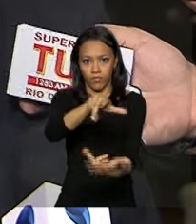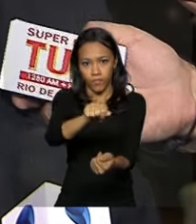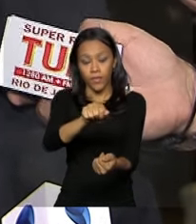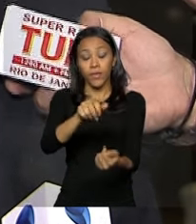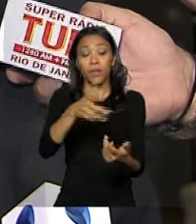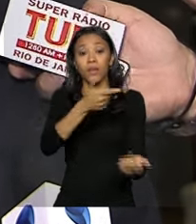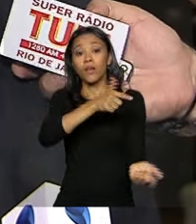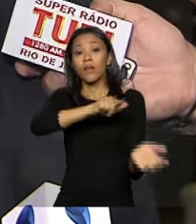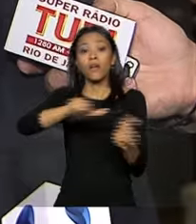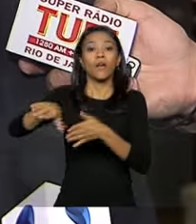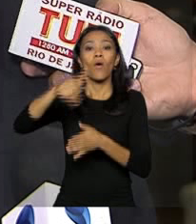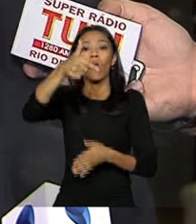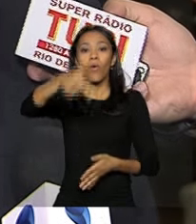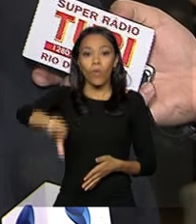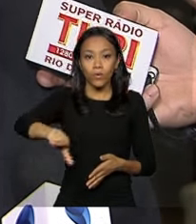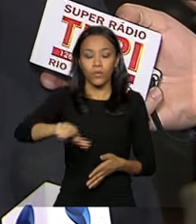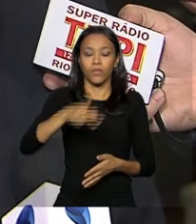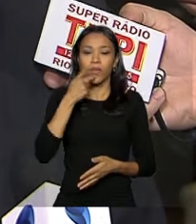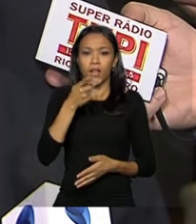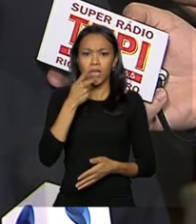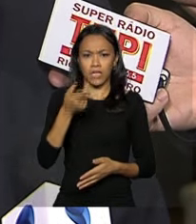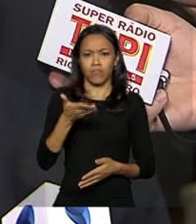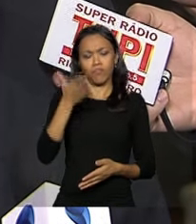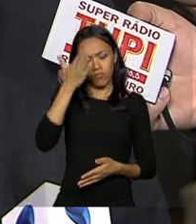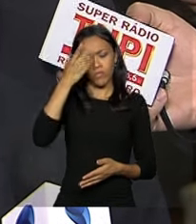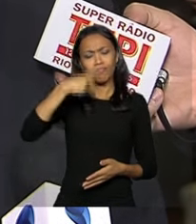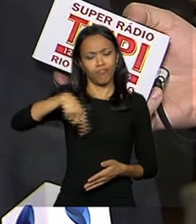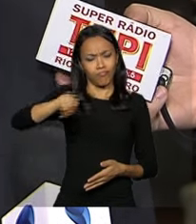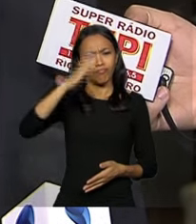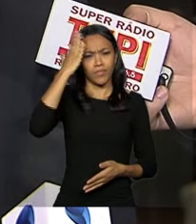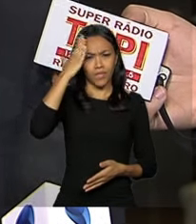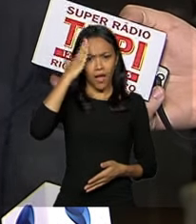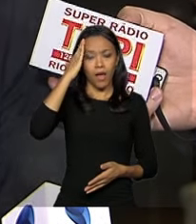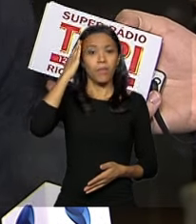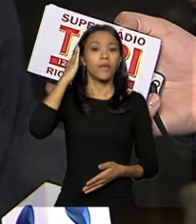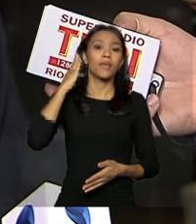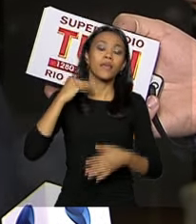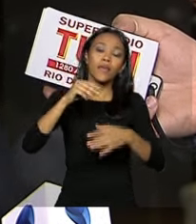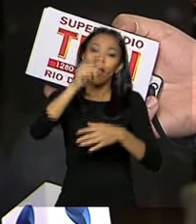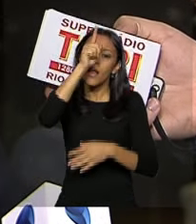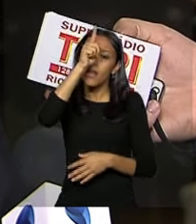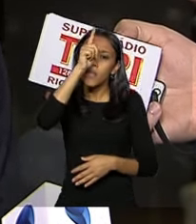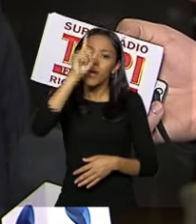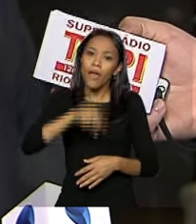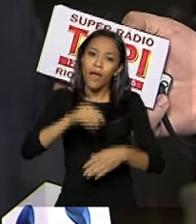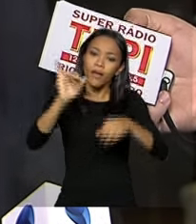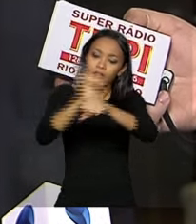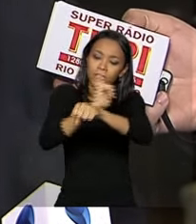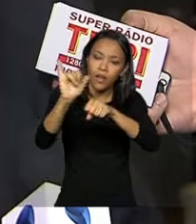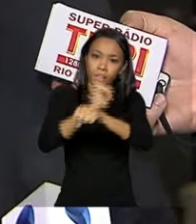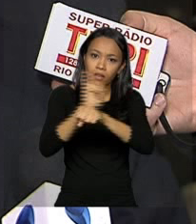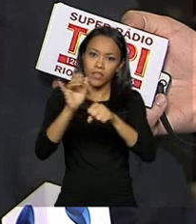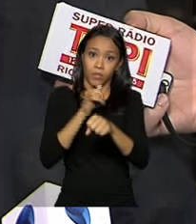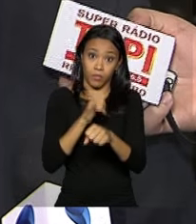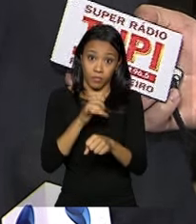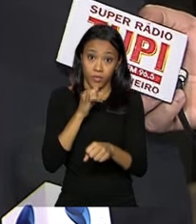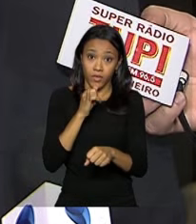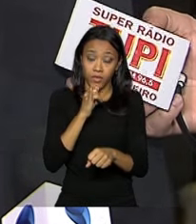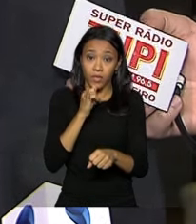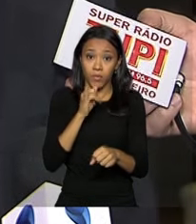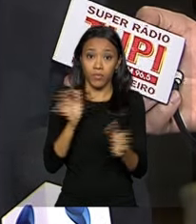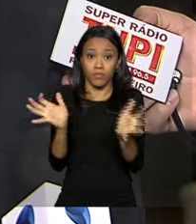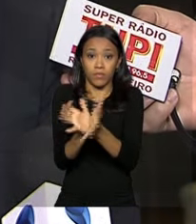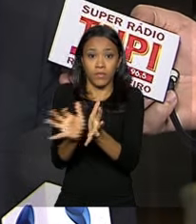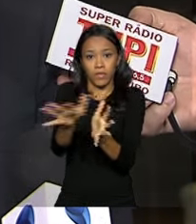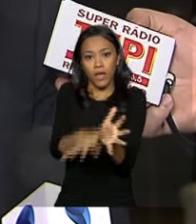mensagem é que todos reconhecem que a Alemanha é um parceiro estratégico. E aí tem áreas, por exemplo, como